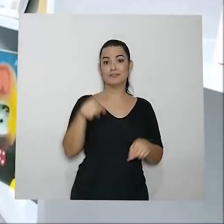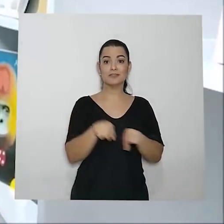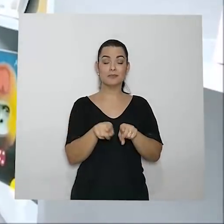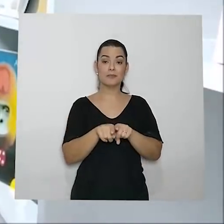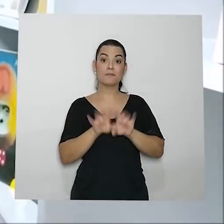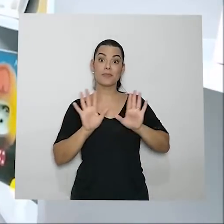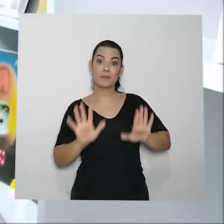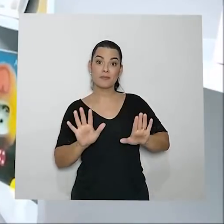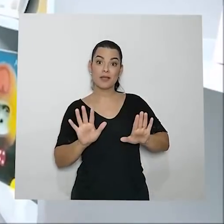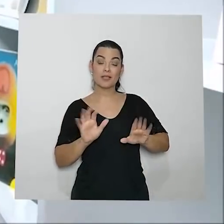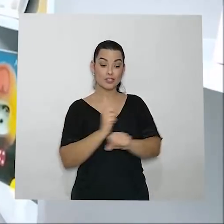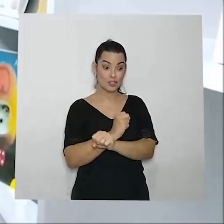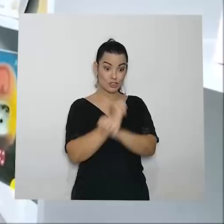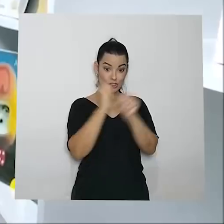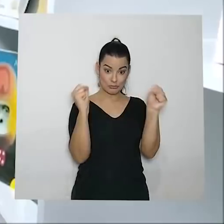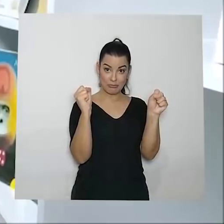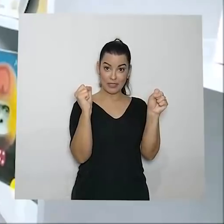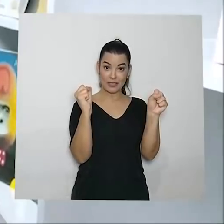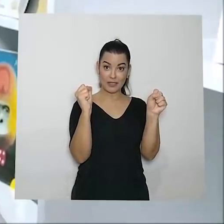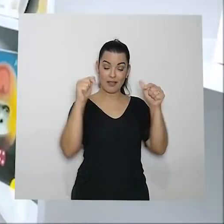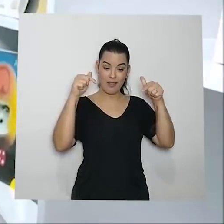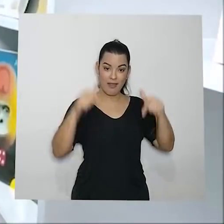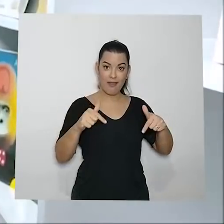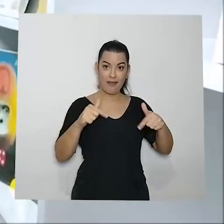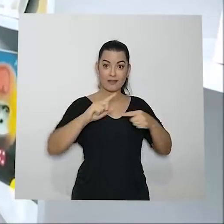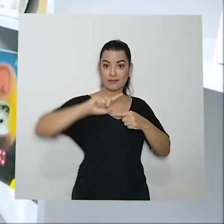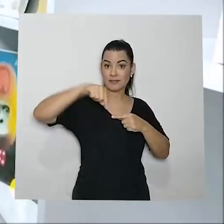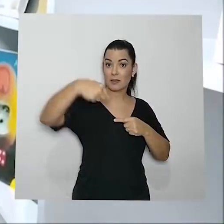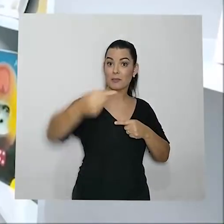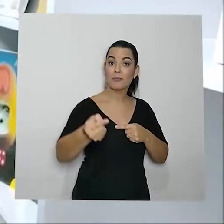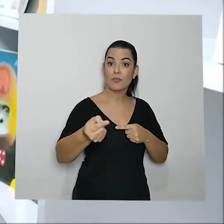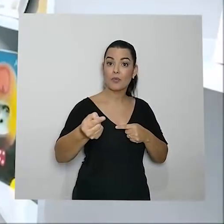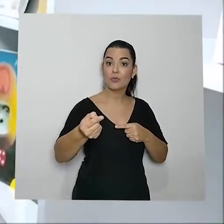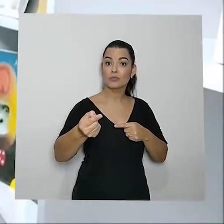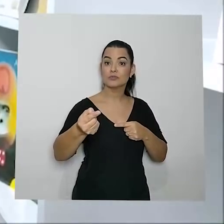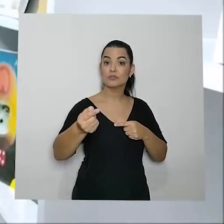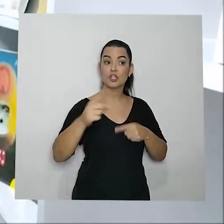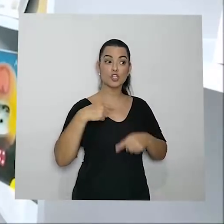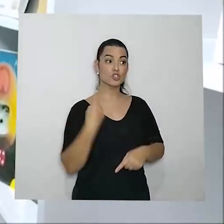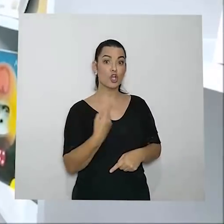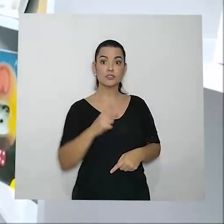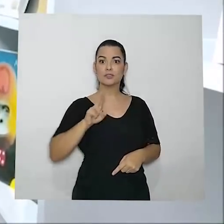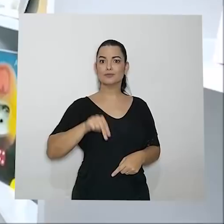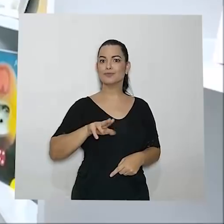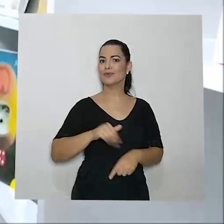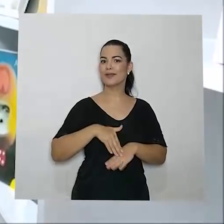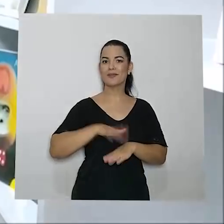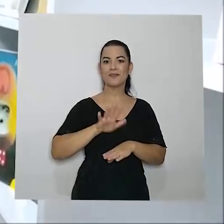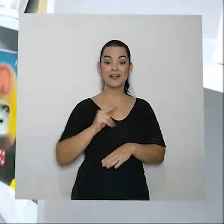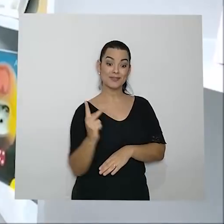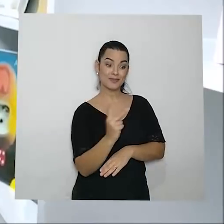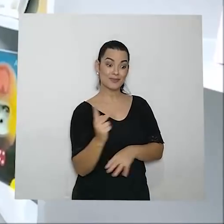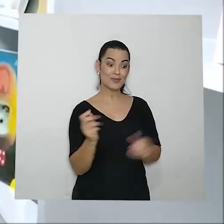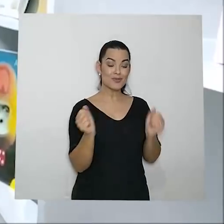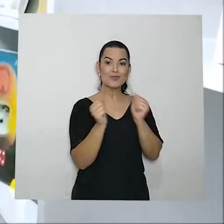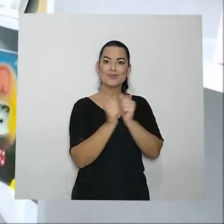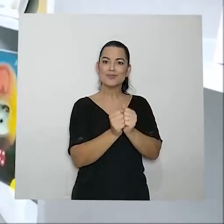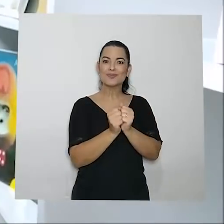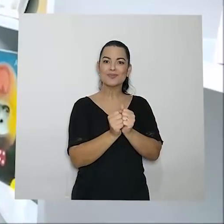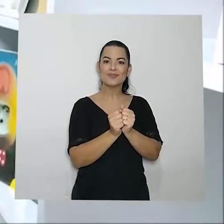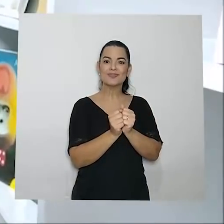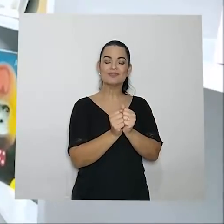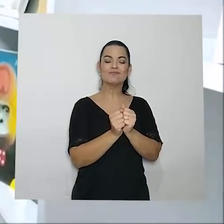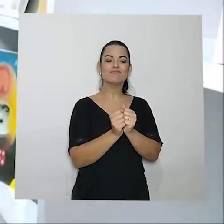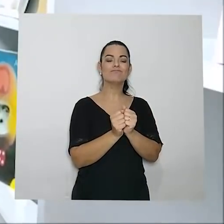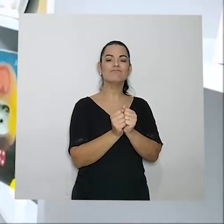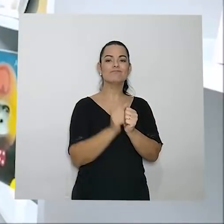Mas depois daquela manhã, tinham companhia, não estavam mais sozinhos. Medonho e medonha se mudaram para longe